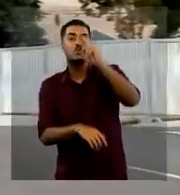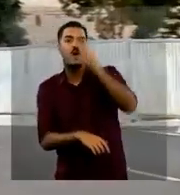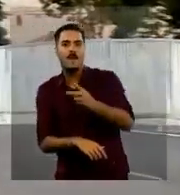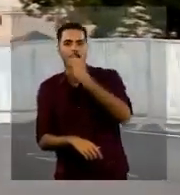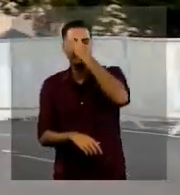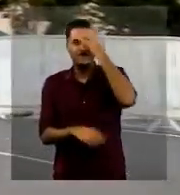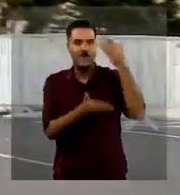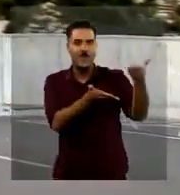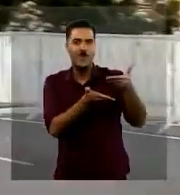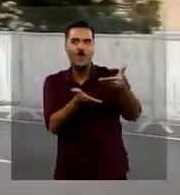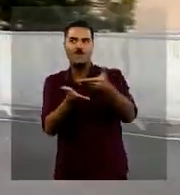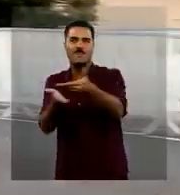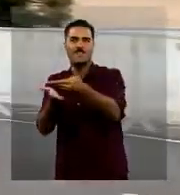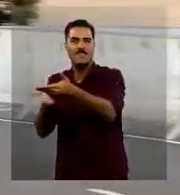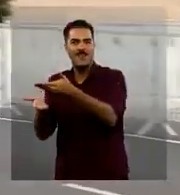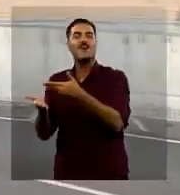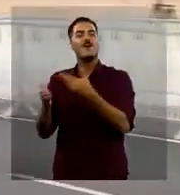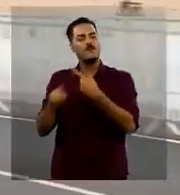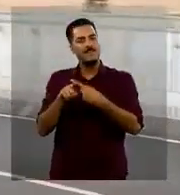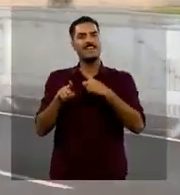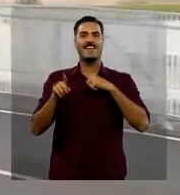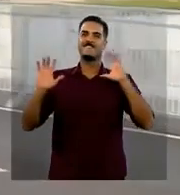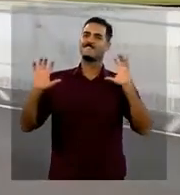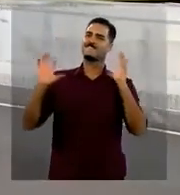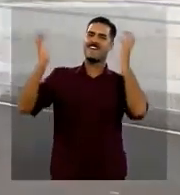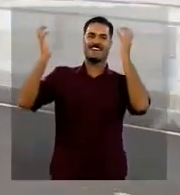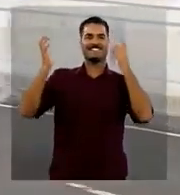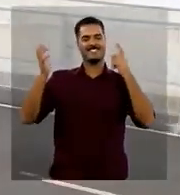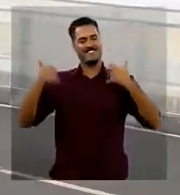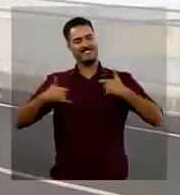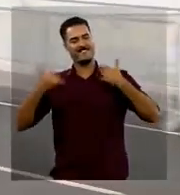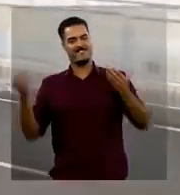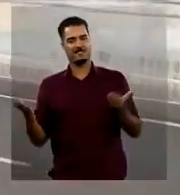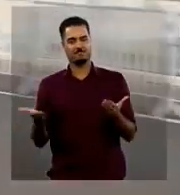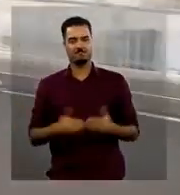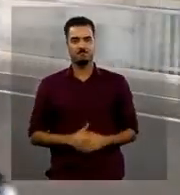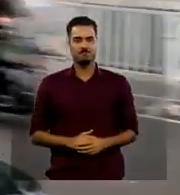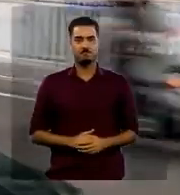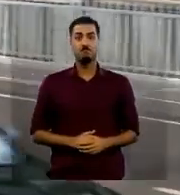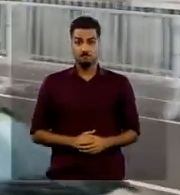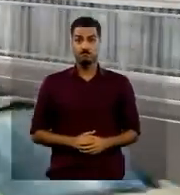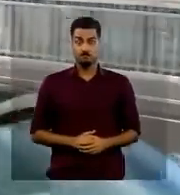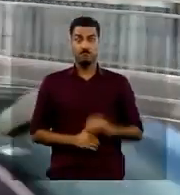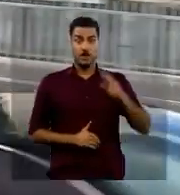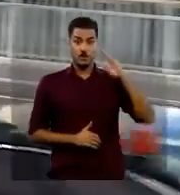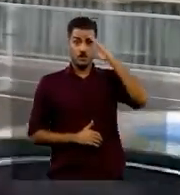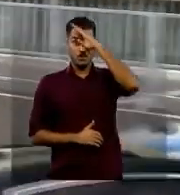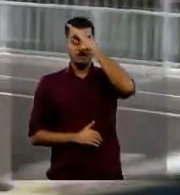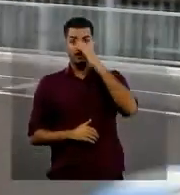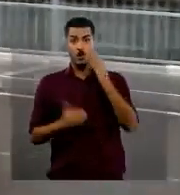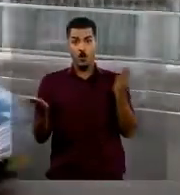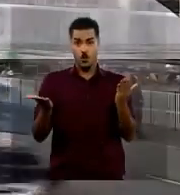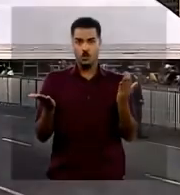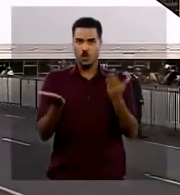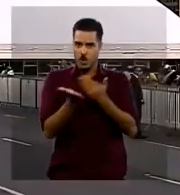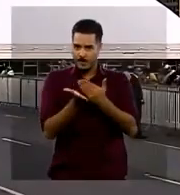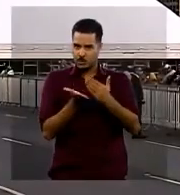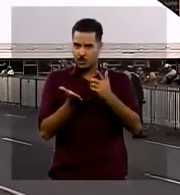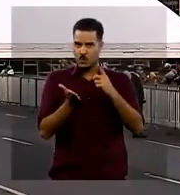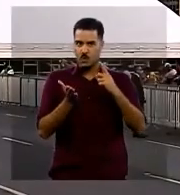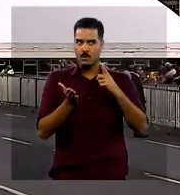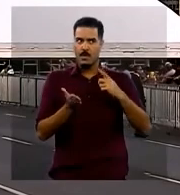poder esse dia de comemorações. Jair Bolsonaro chegou, esse dia começou aqui à tarde, né,